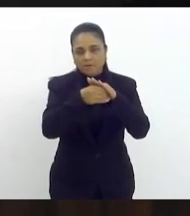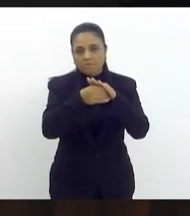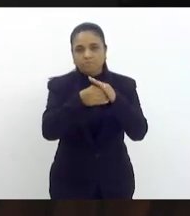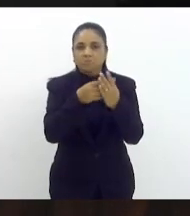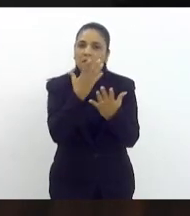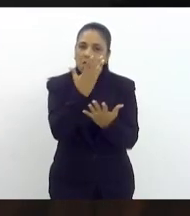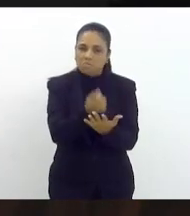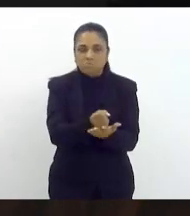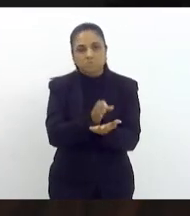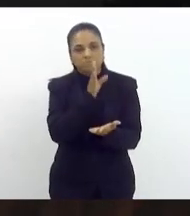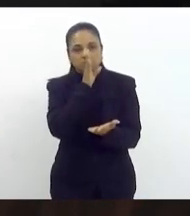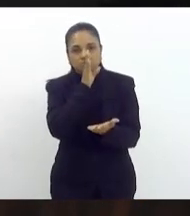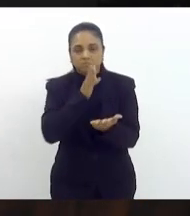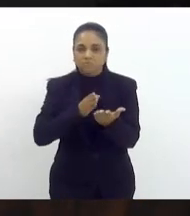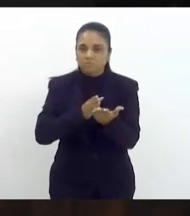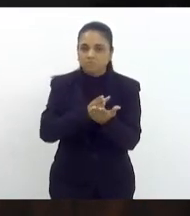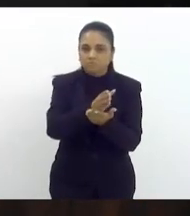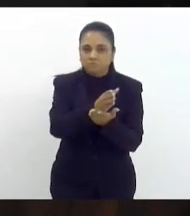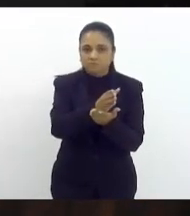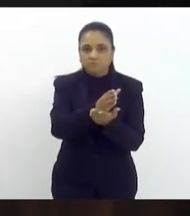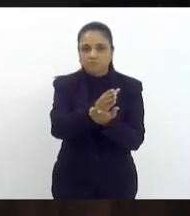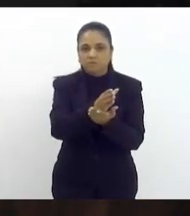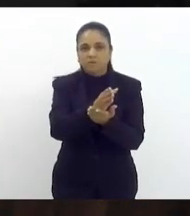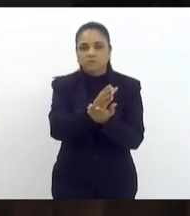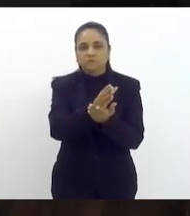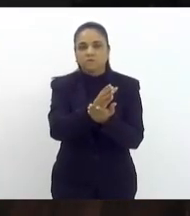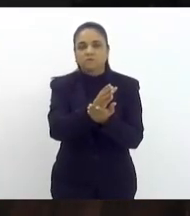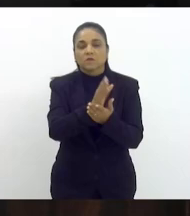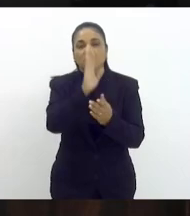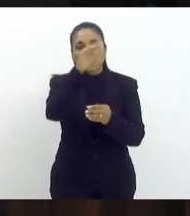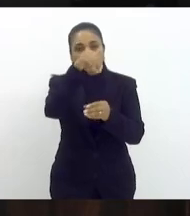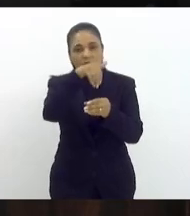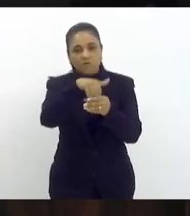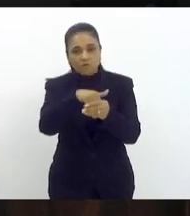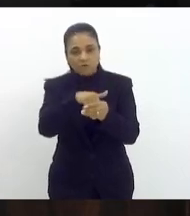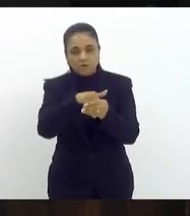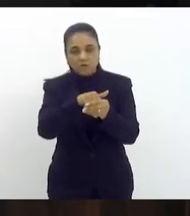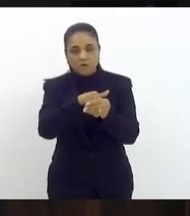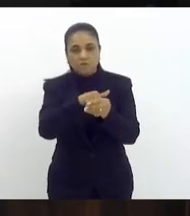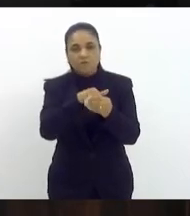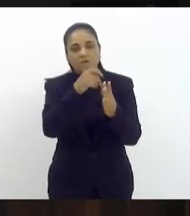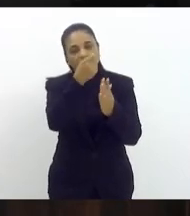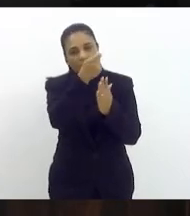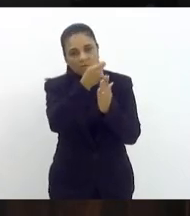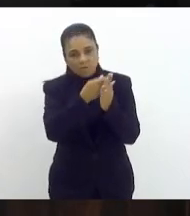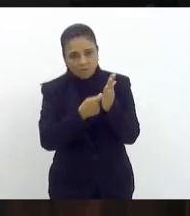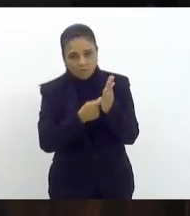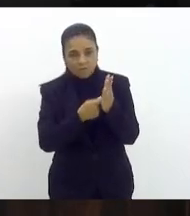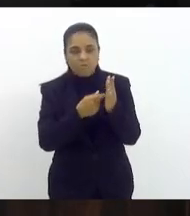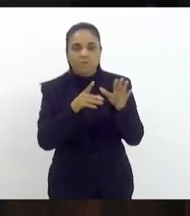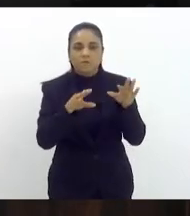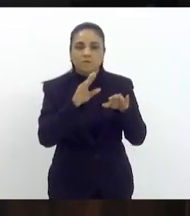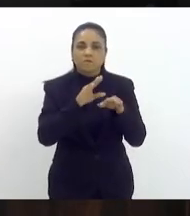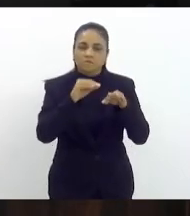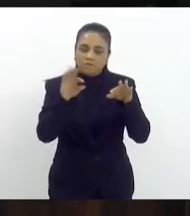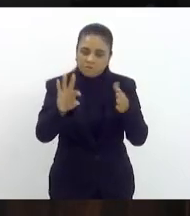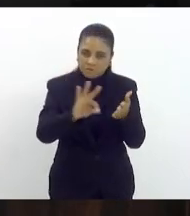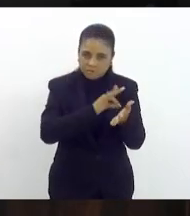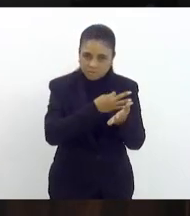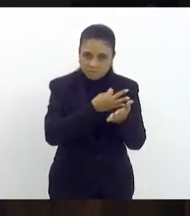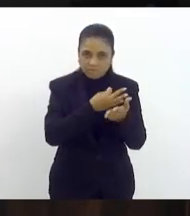aprovam, permaneçam como estão. Aprovado. Pela ordem, presidente. Em votação, redação final assim emendada. Senhores que aprovam, permaneçam como